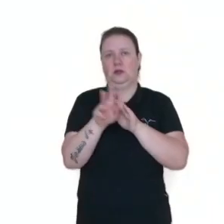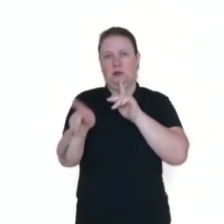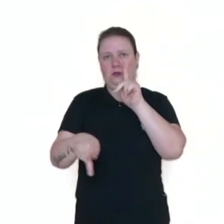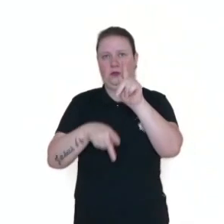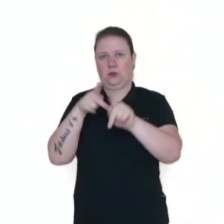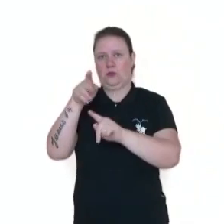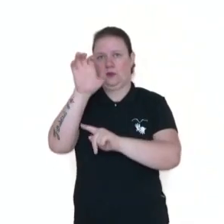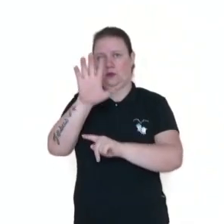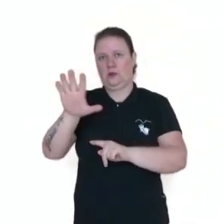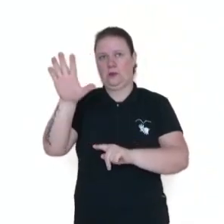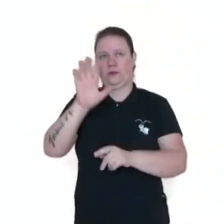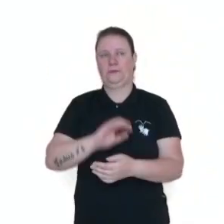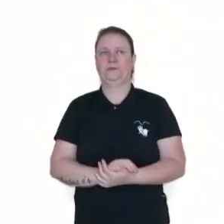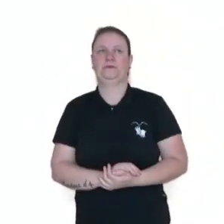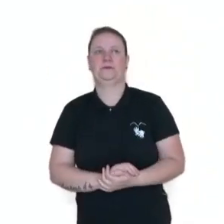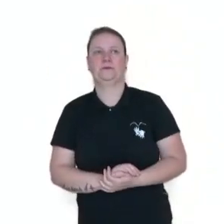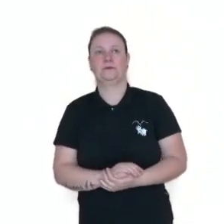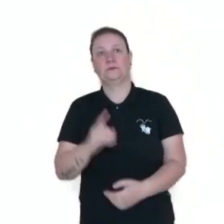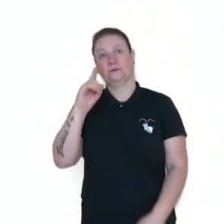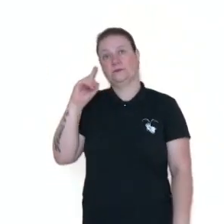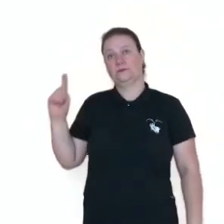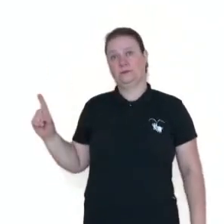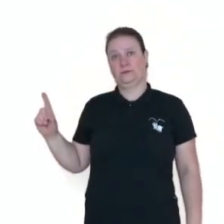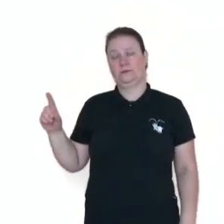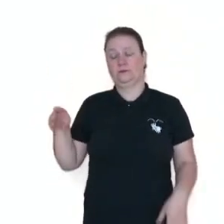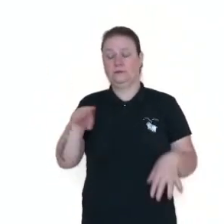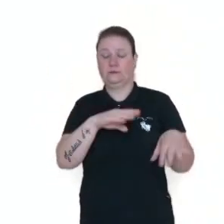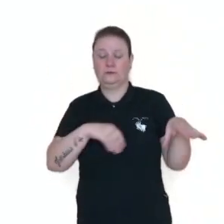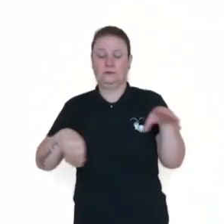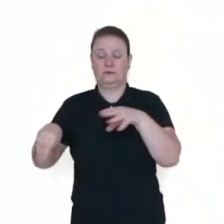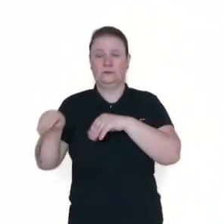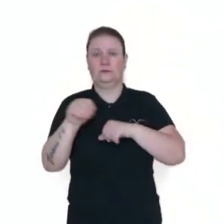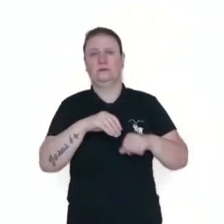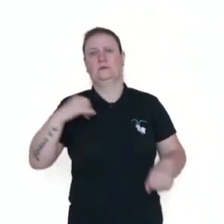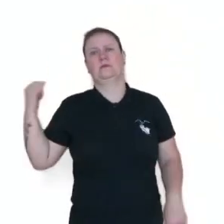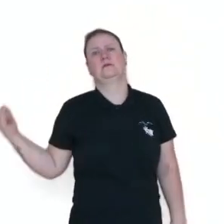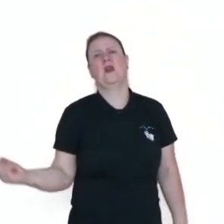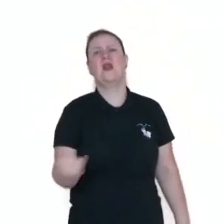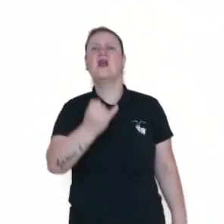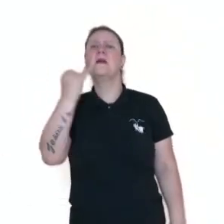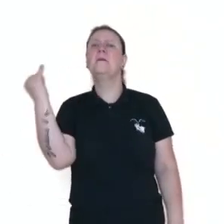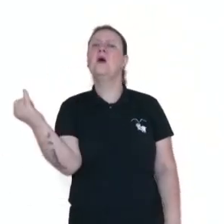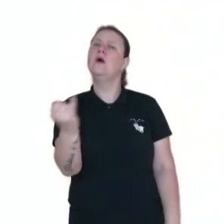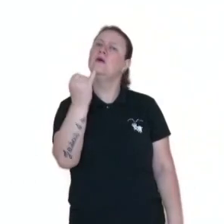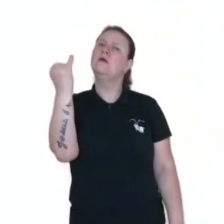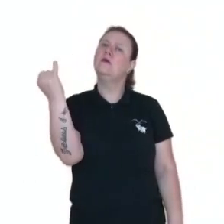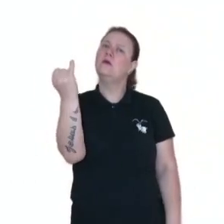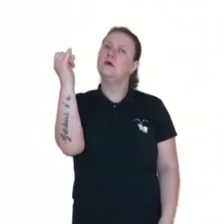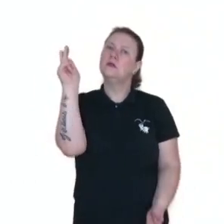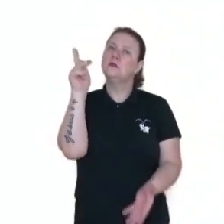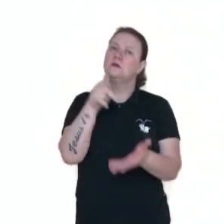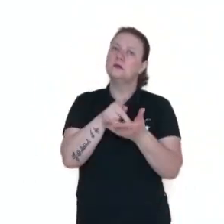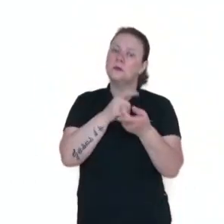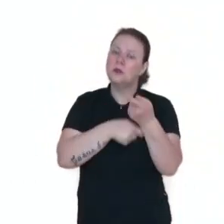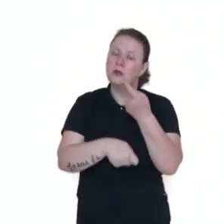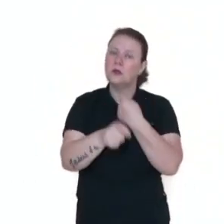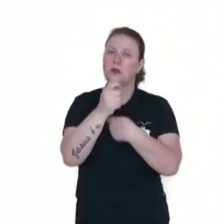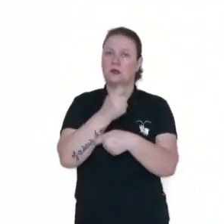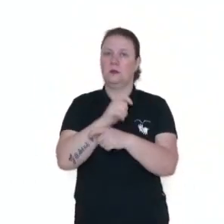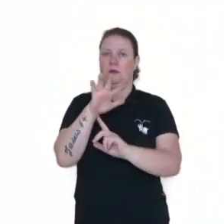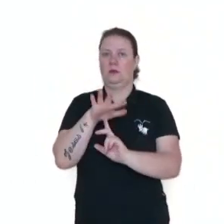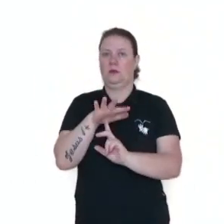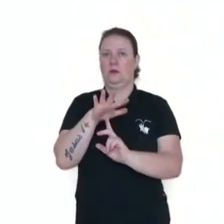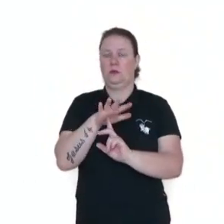uma possibilidade de resposta, né? A erva mate, planta muito importante para a economia paranaense, era utilizada